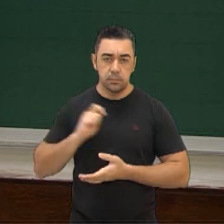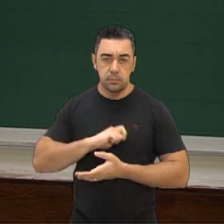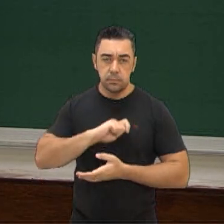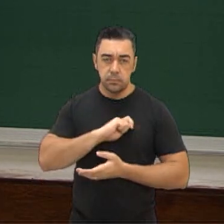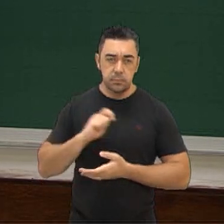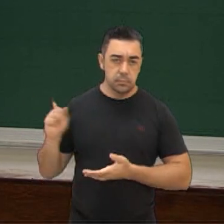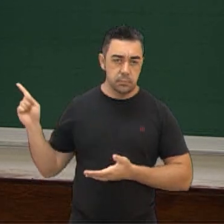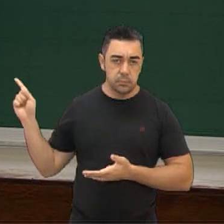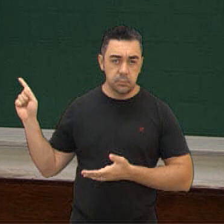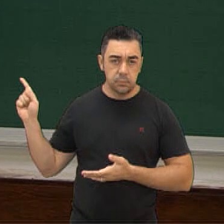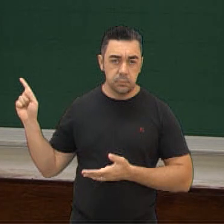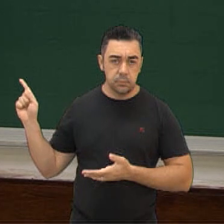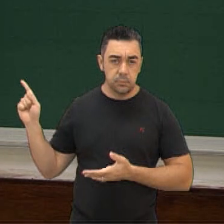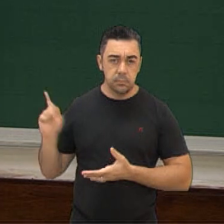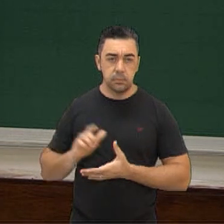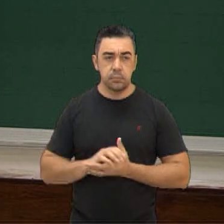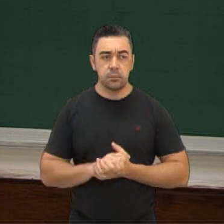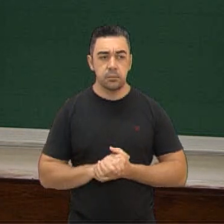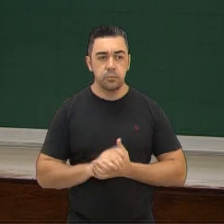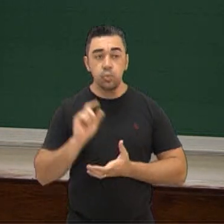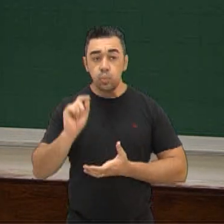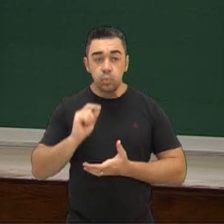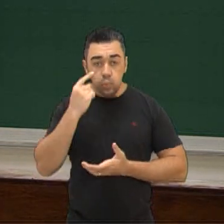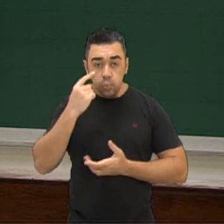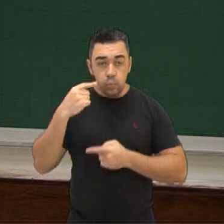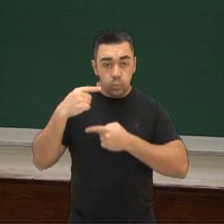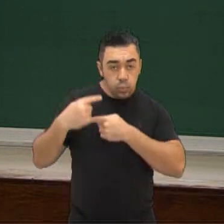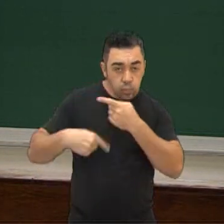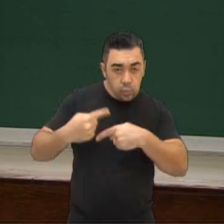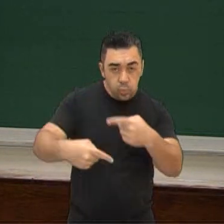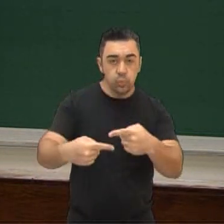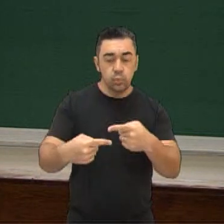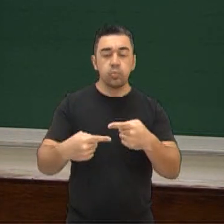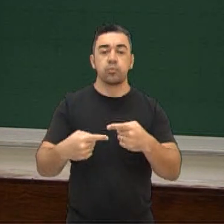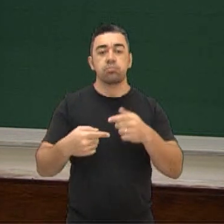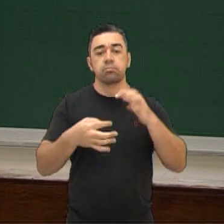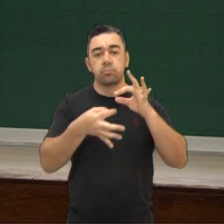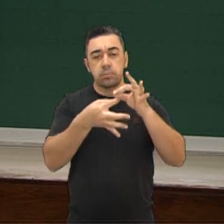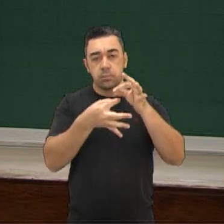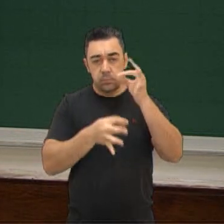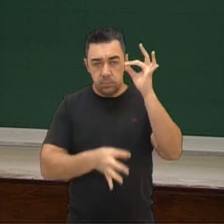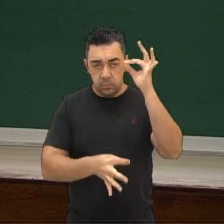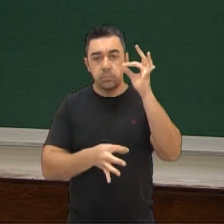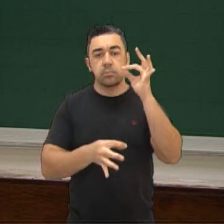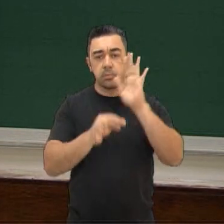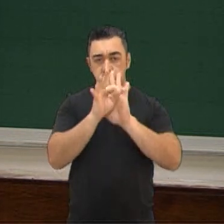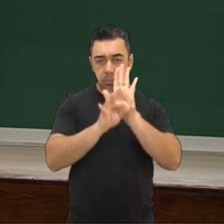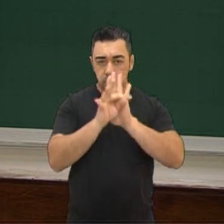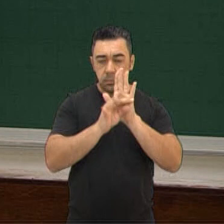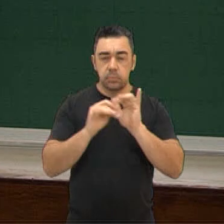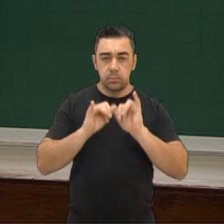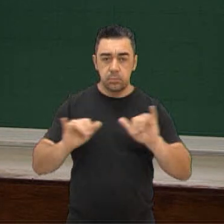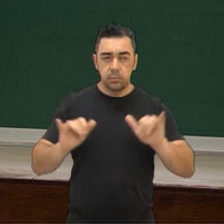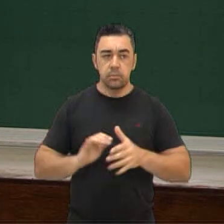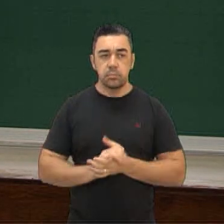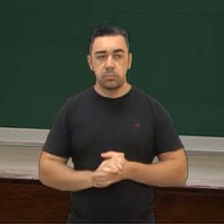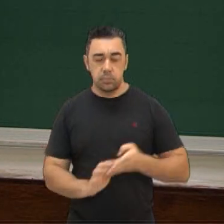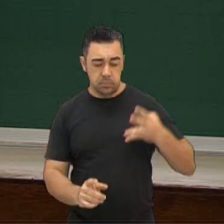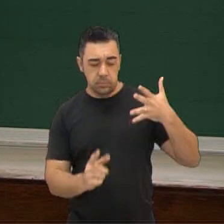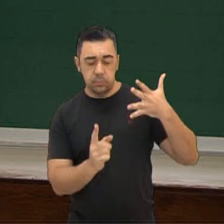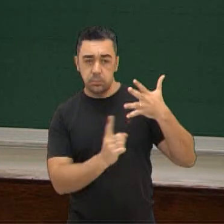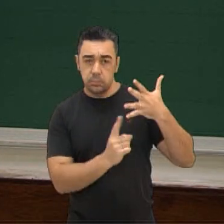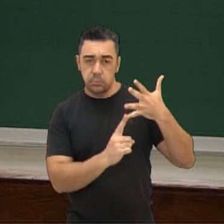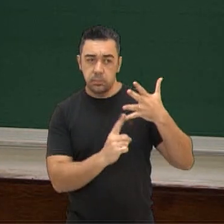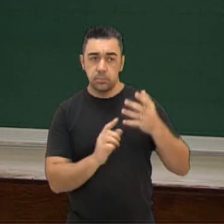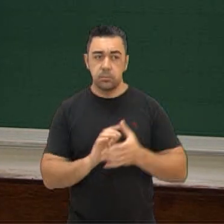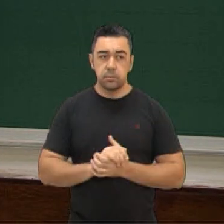se desarrolla, o que se desenvolve em el cuerpo de la noticia, certo? A característica 5,